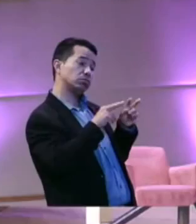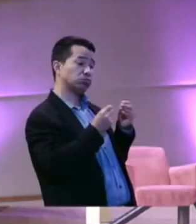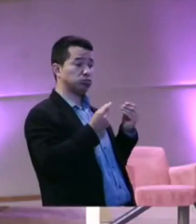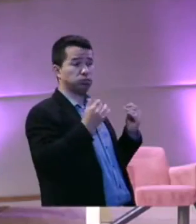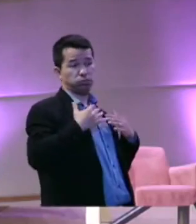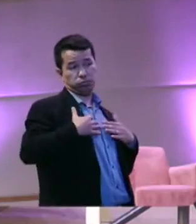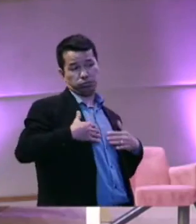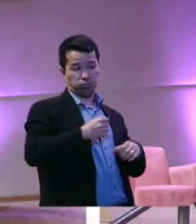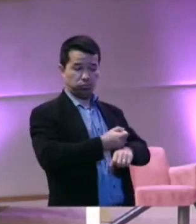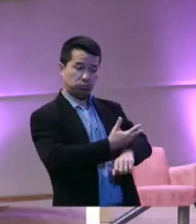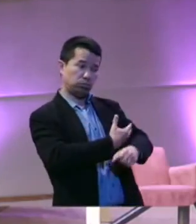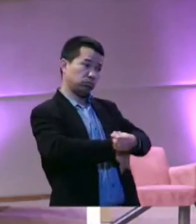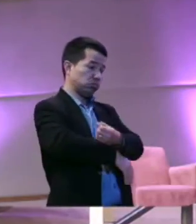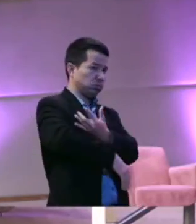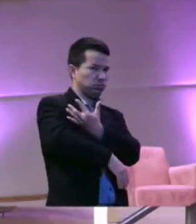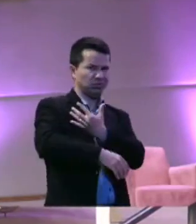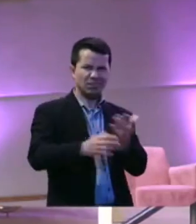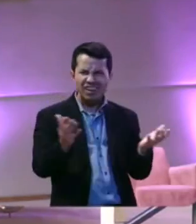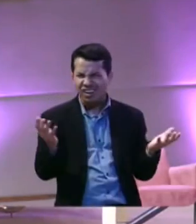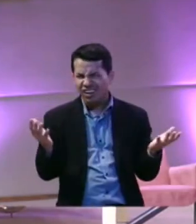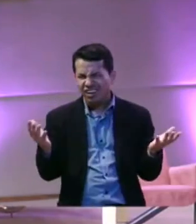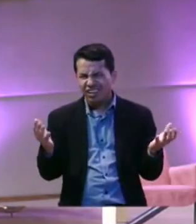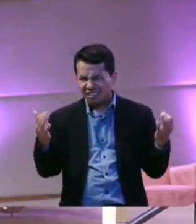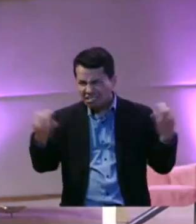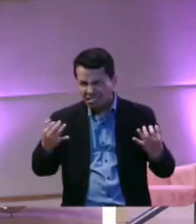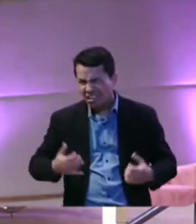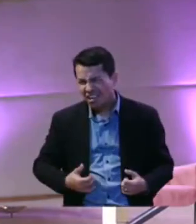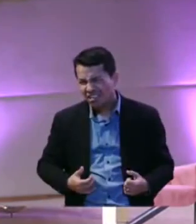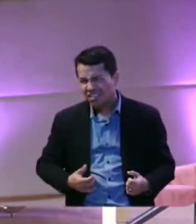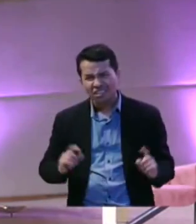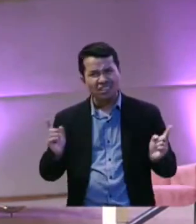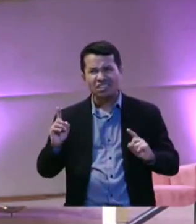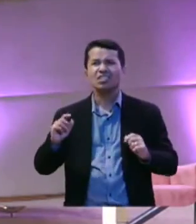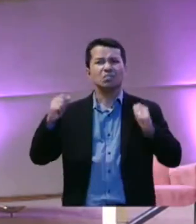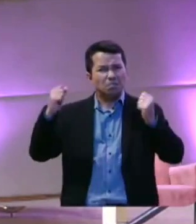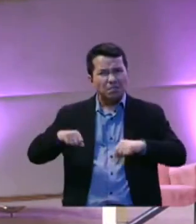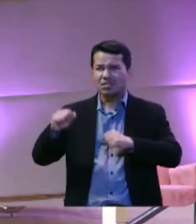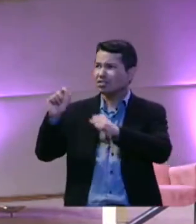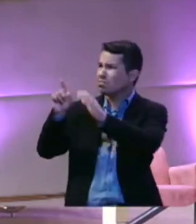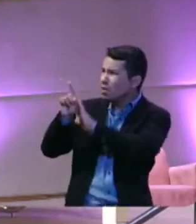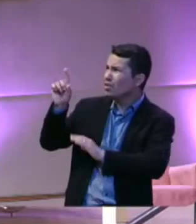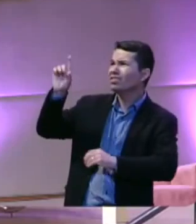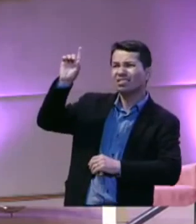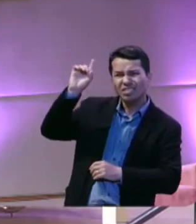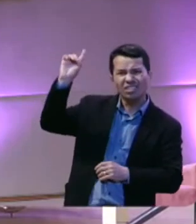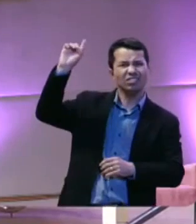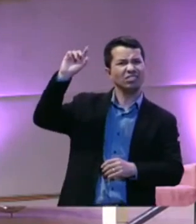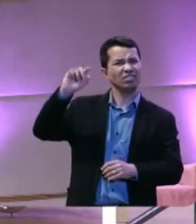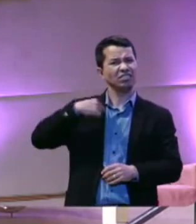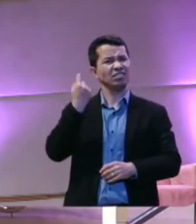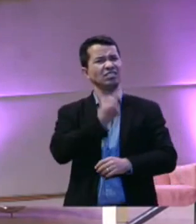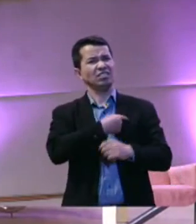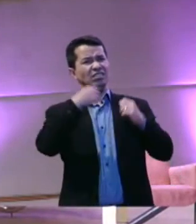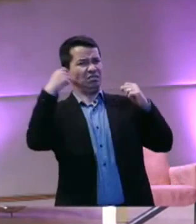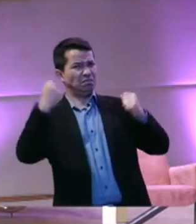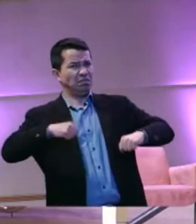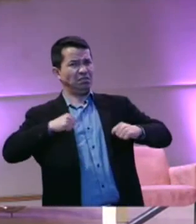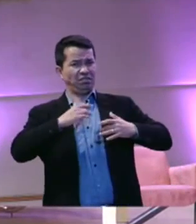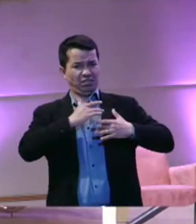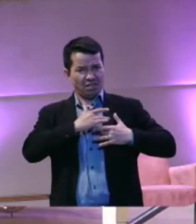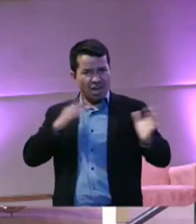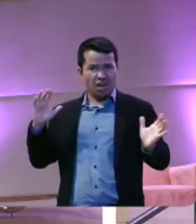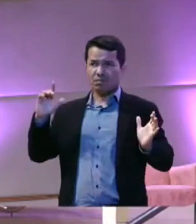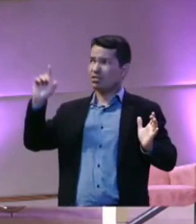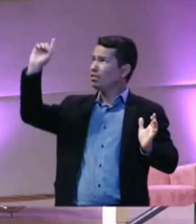mover. Nós temos sentido esse tempo de visitação de forma tangível na nossa vida, igreja e